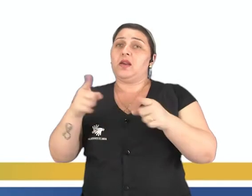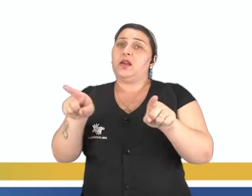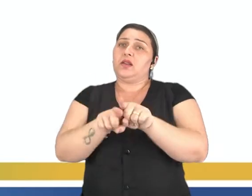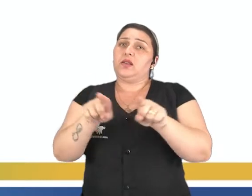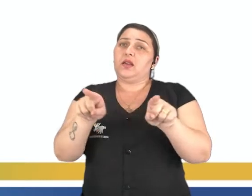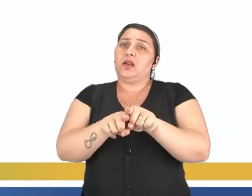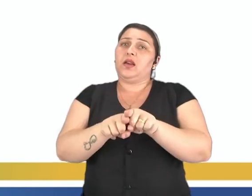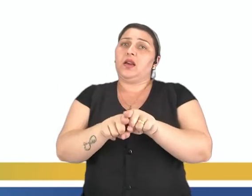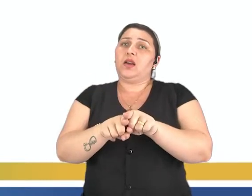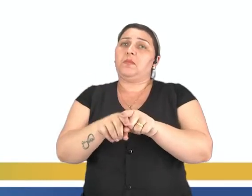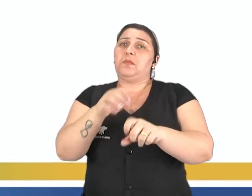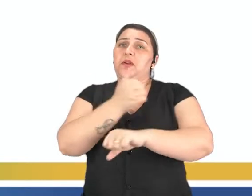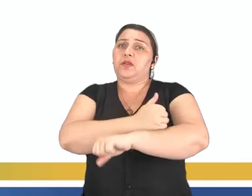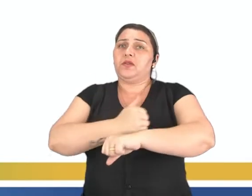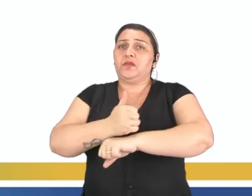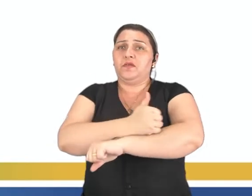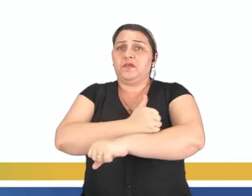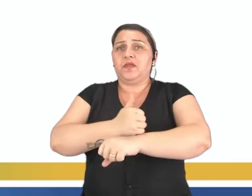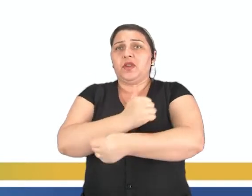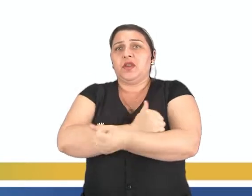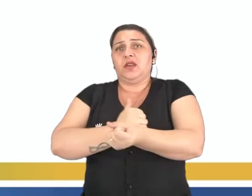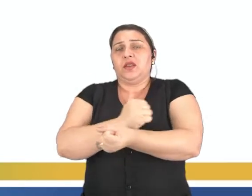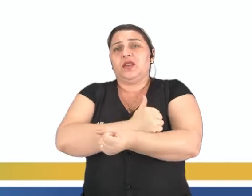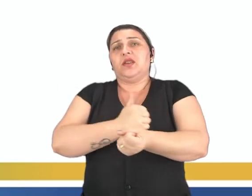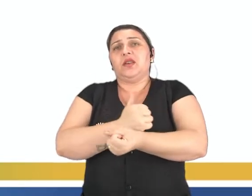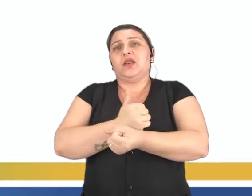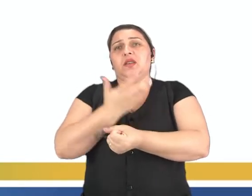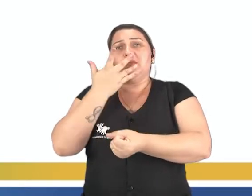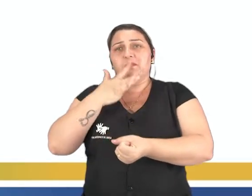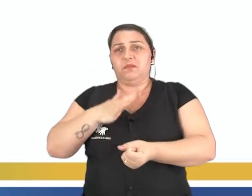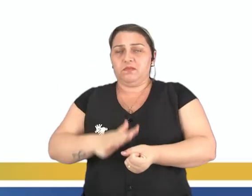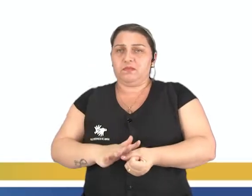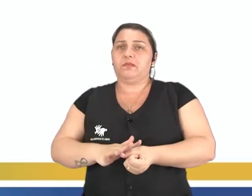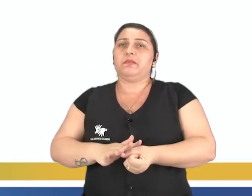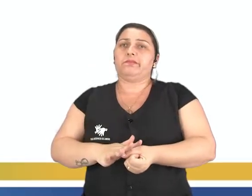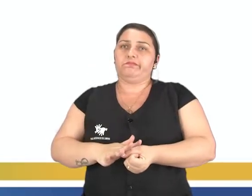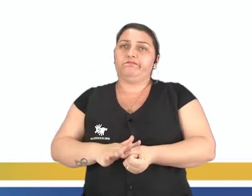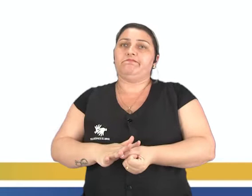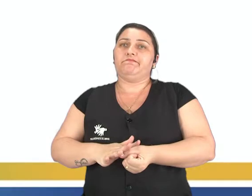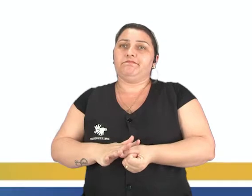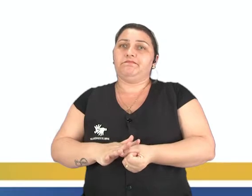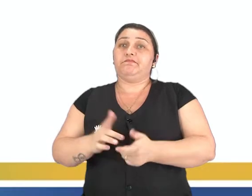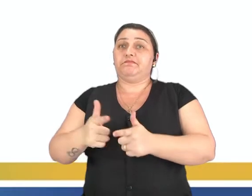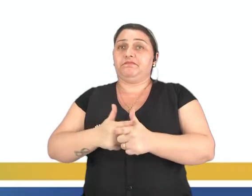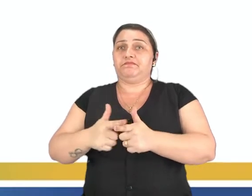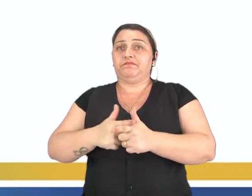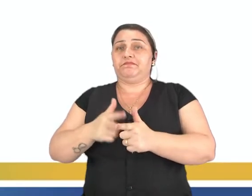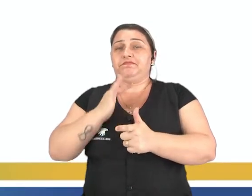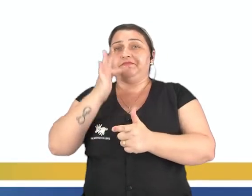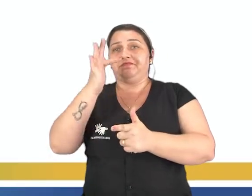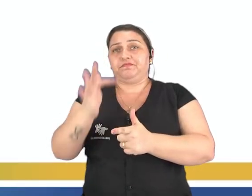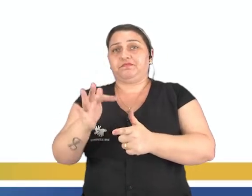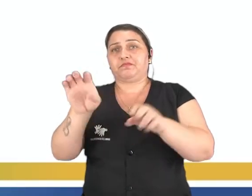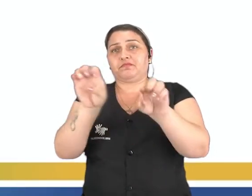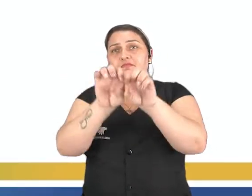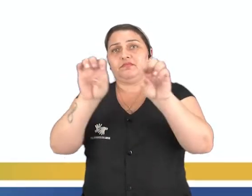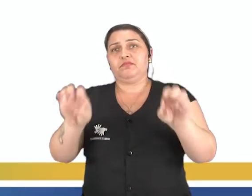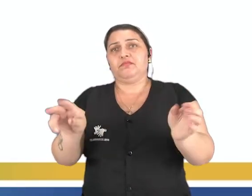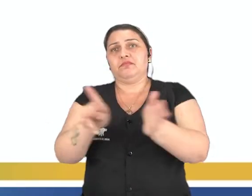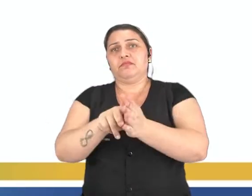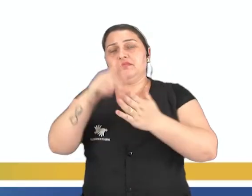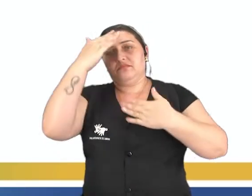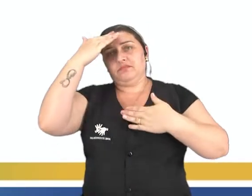vindo de vícios posturais desde a infância, que podem ter ocasionado já essa alteração estrutural no